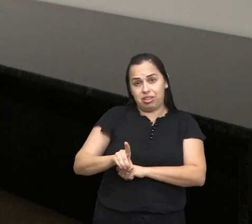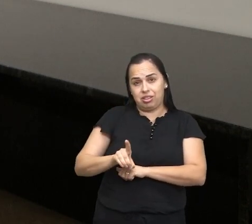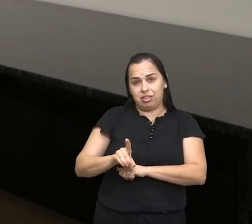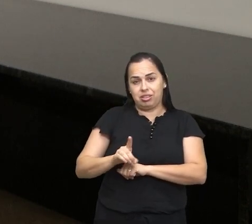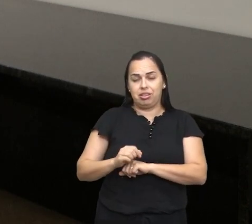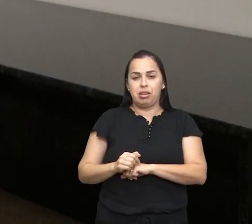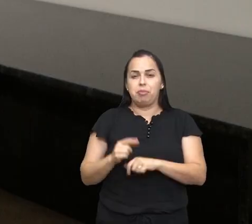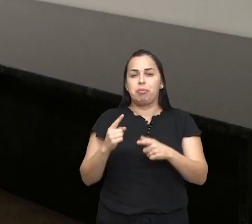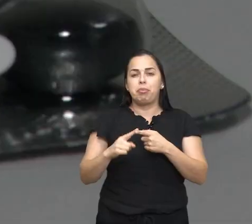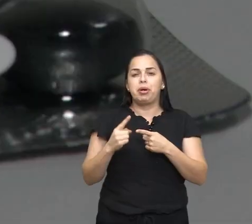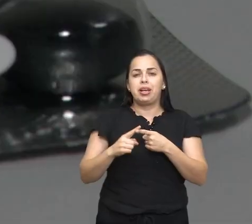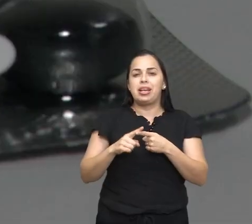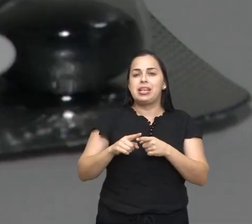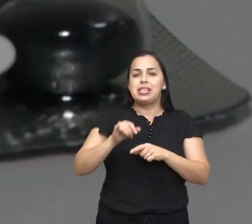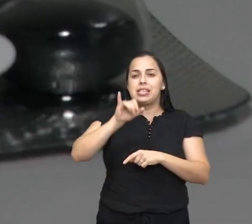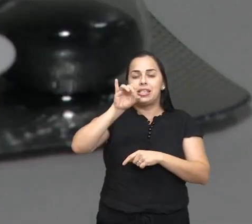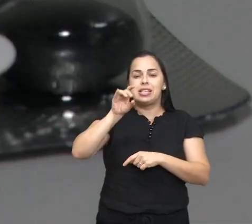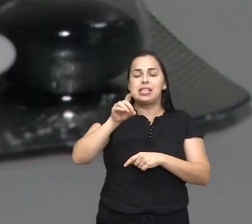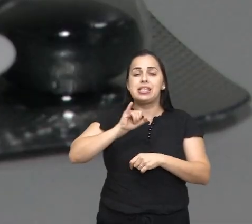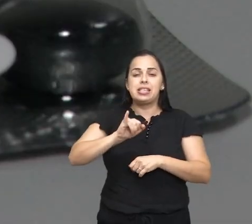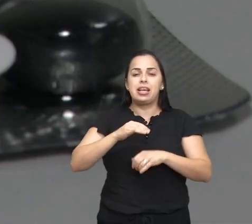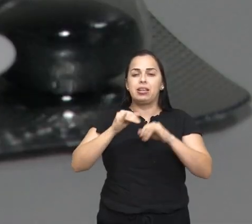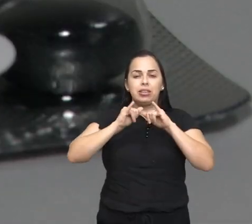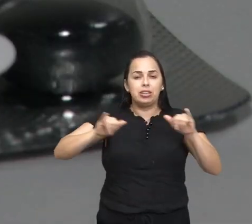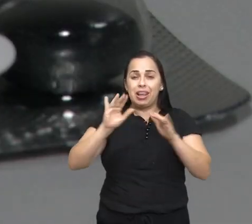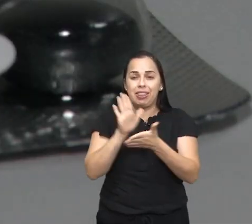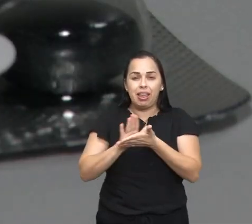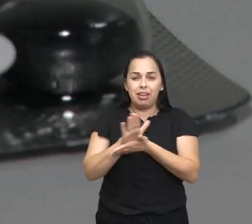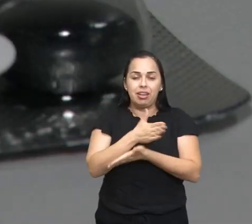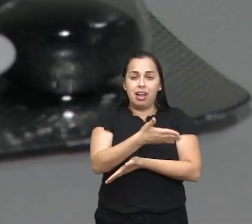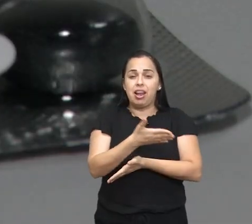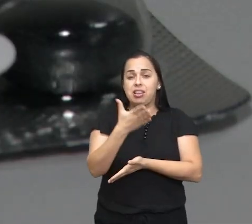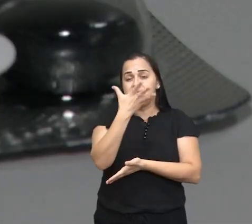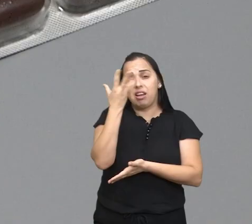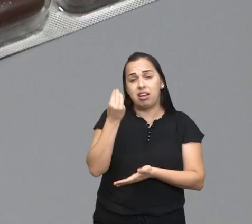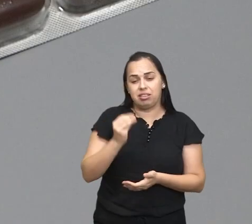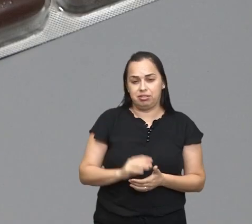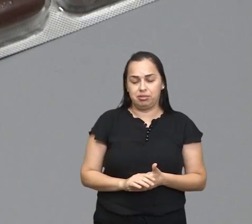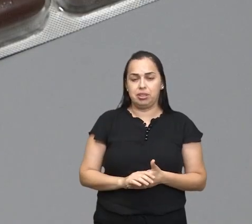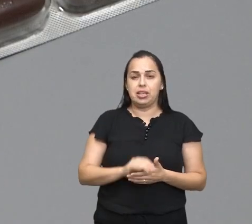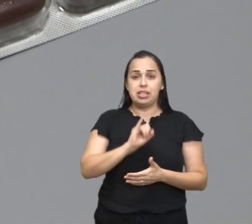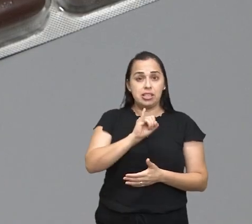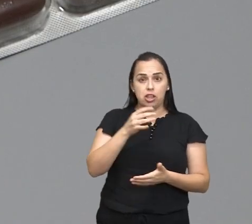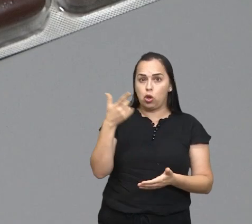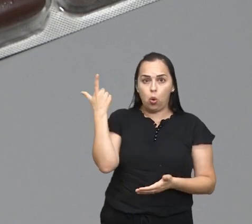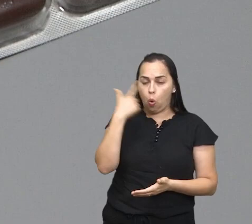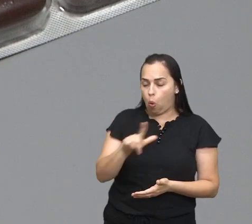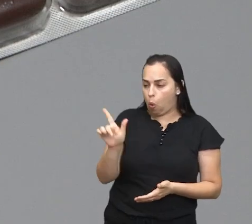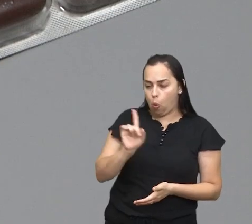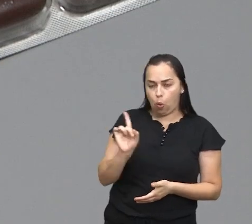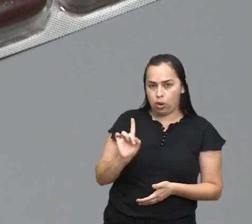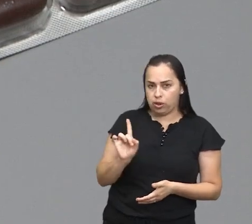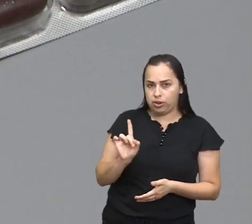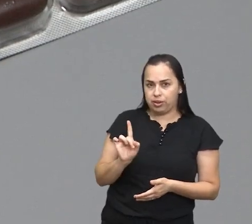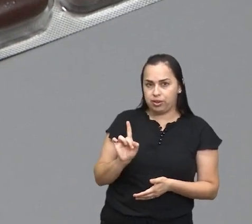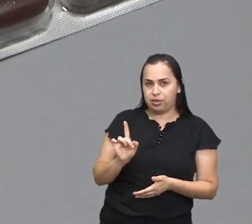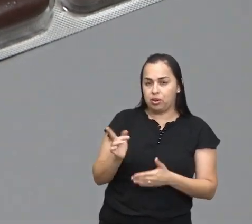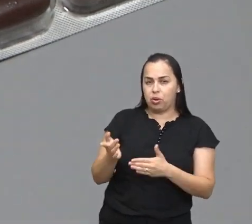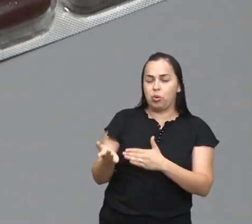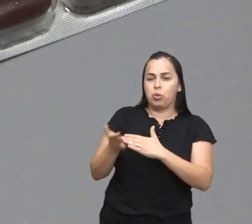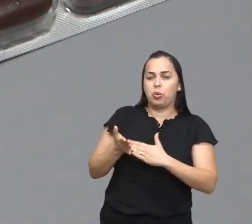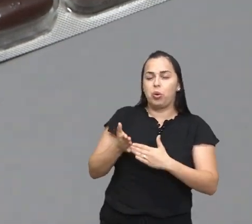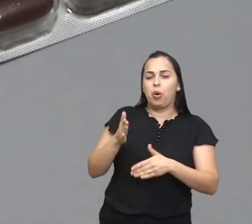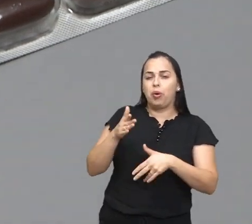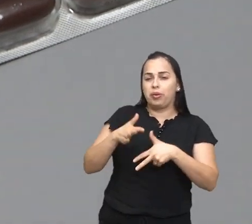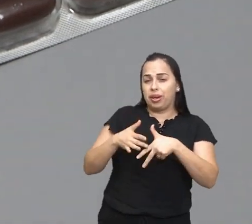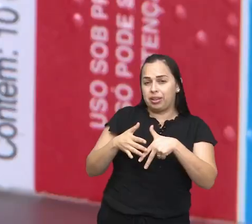e isso não cair no esquecimento. E caso o paciente tenha alguma dificuldade ou não consiga a cobertura dos planos de saúde para o tratamento